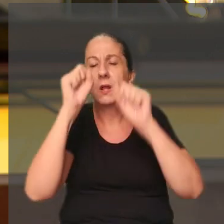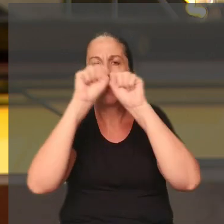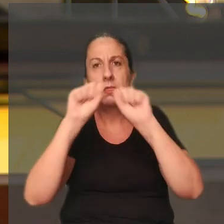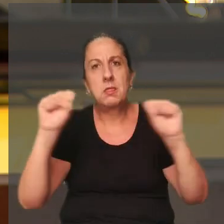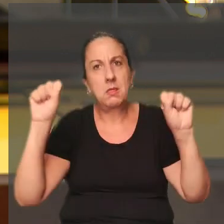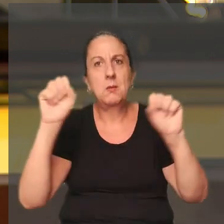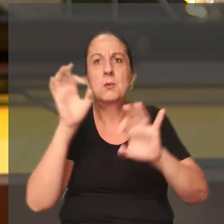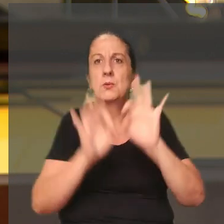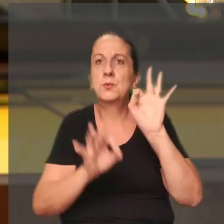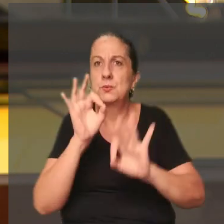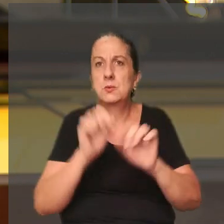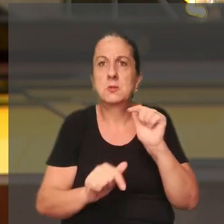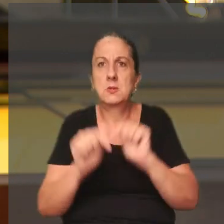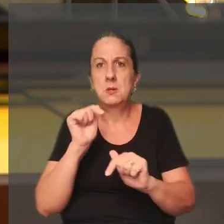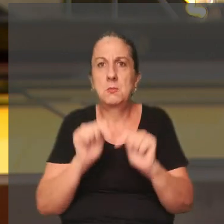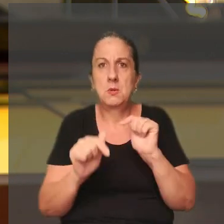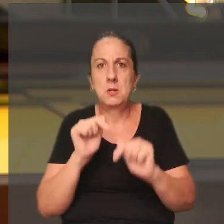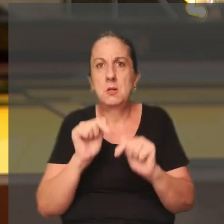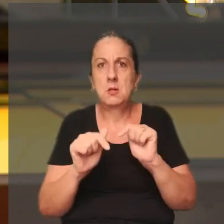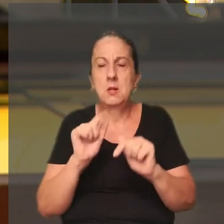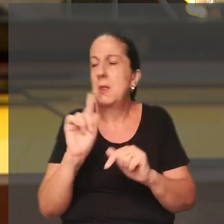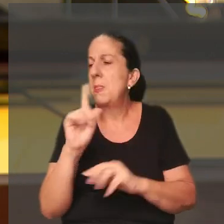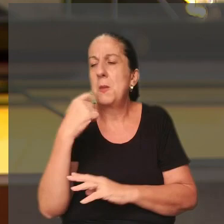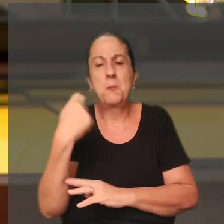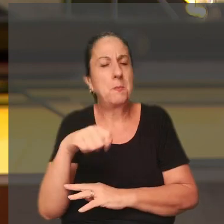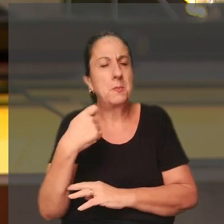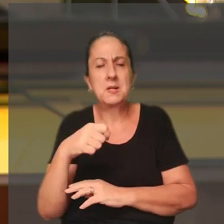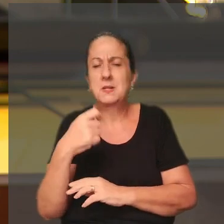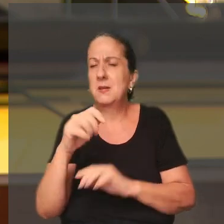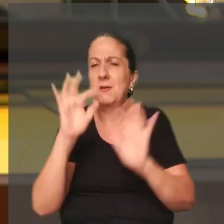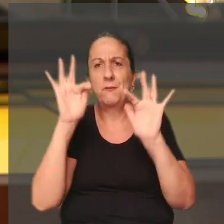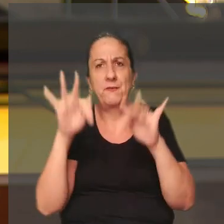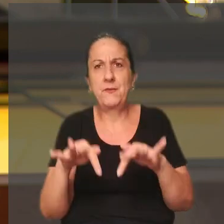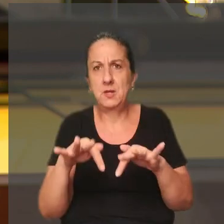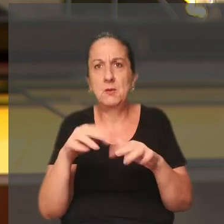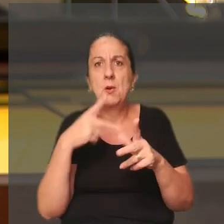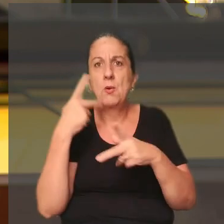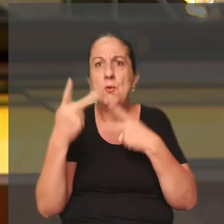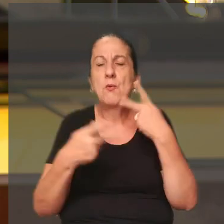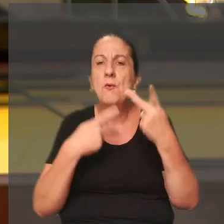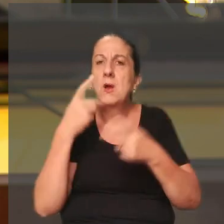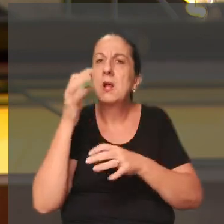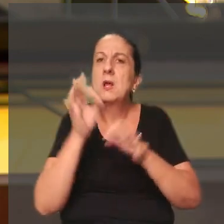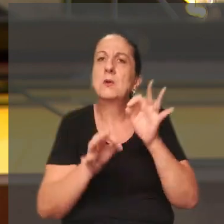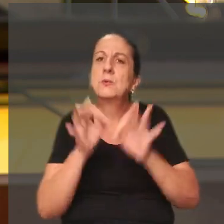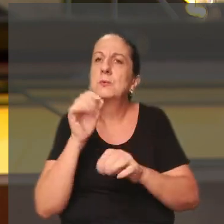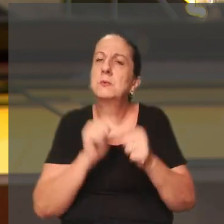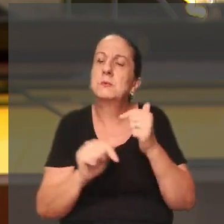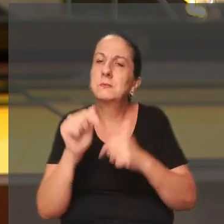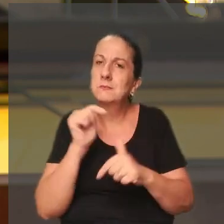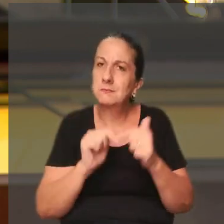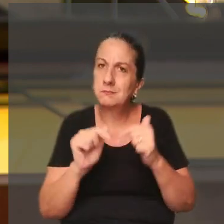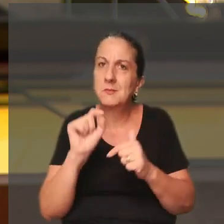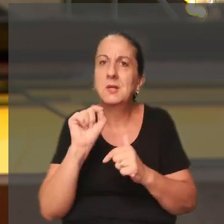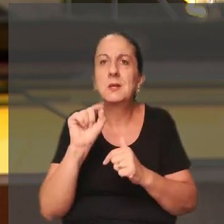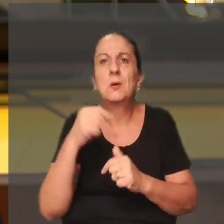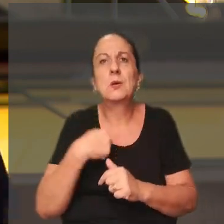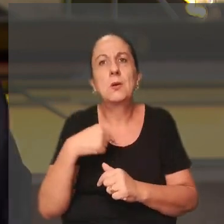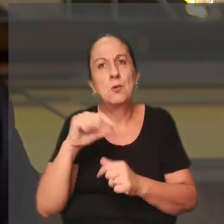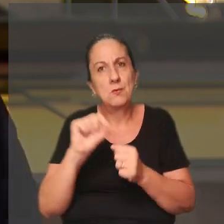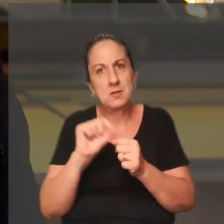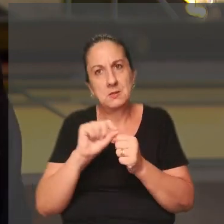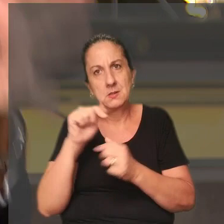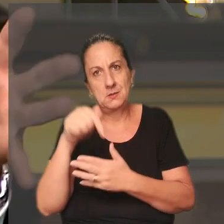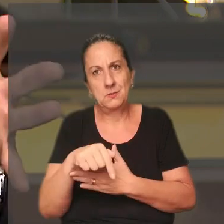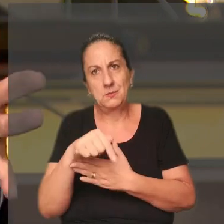no tribunal sobre a Justiça do Trabalho. Não precisa falar de extinção. Vamos falar de Justiça do Trabalho,